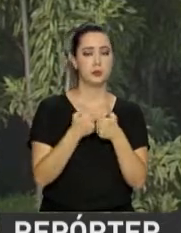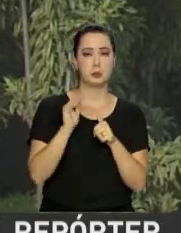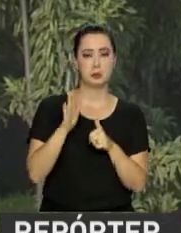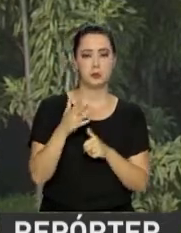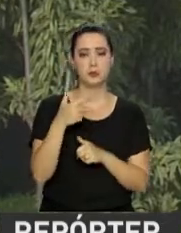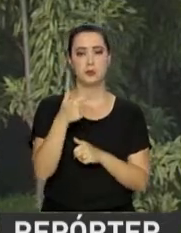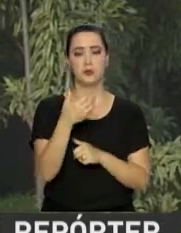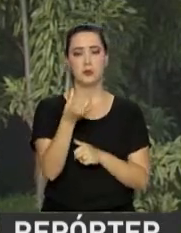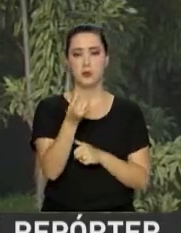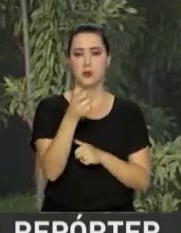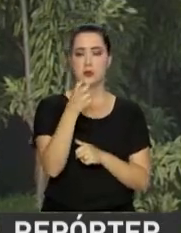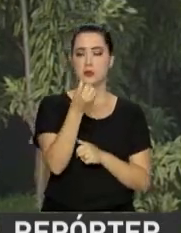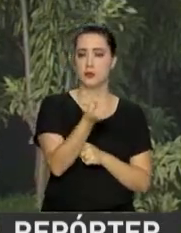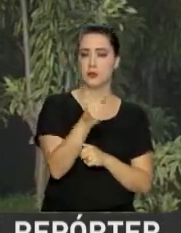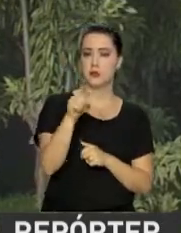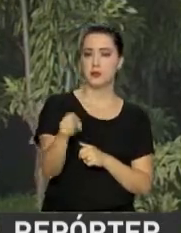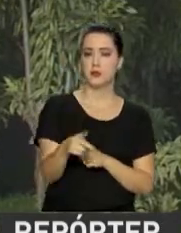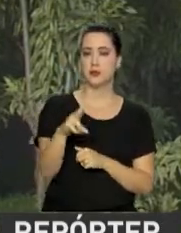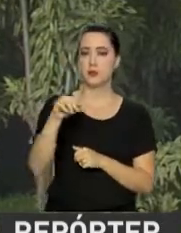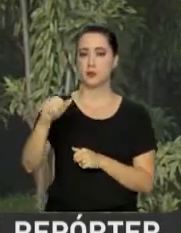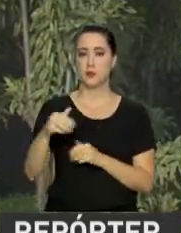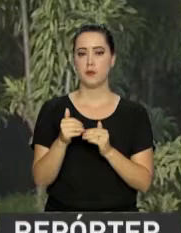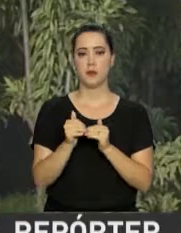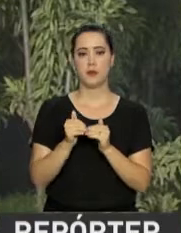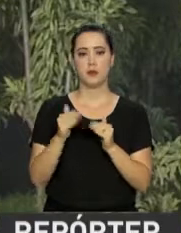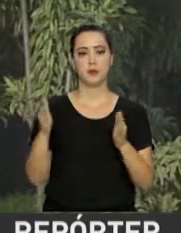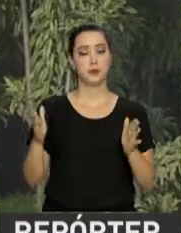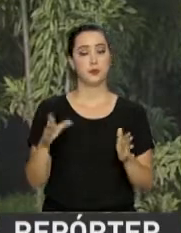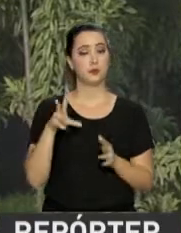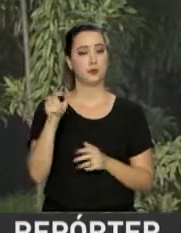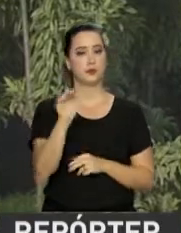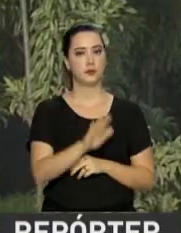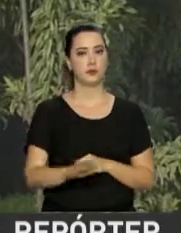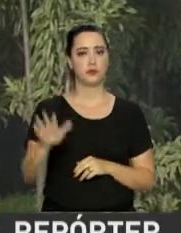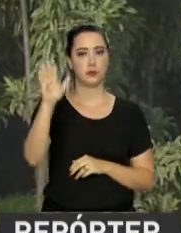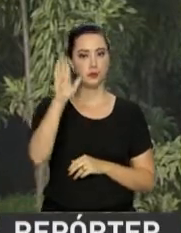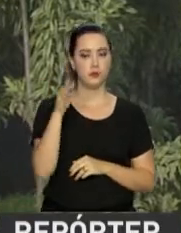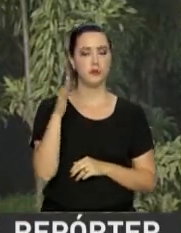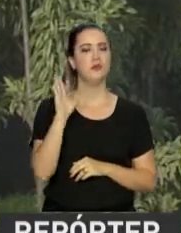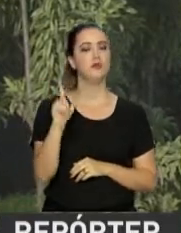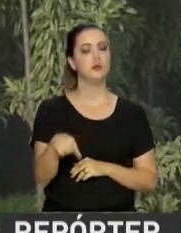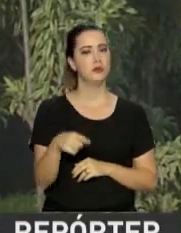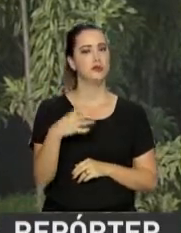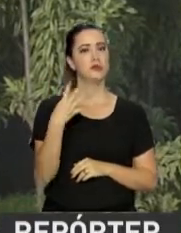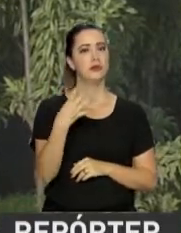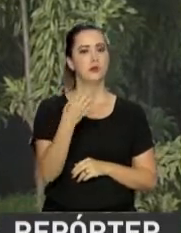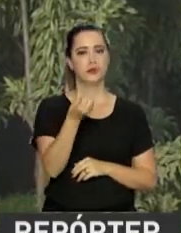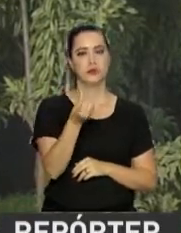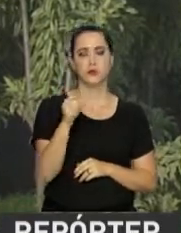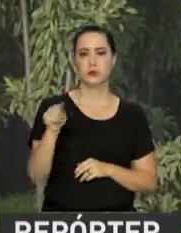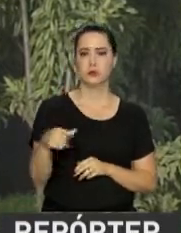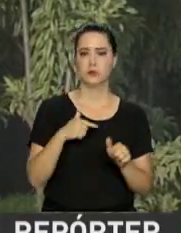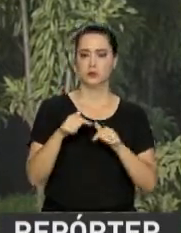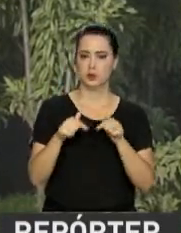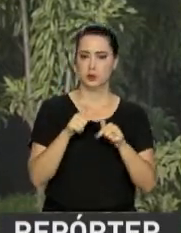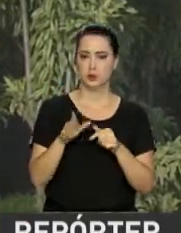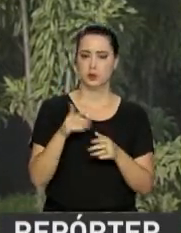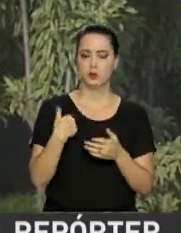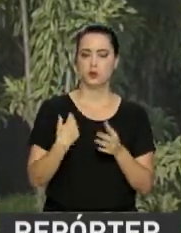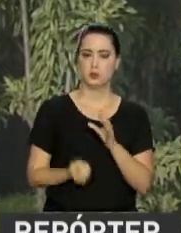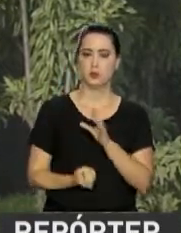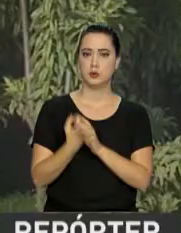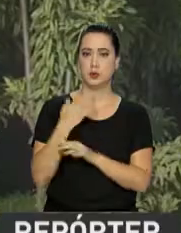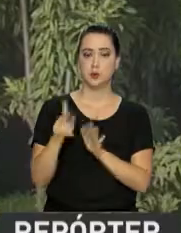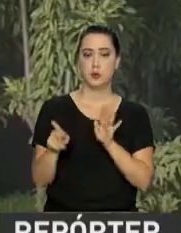aproximadamente 66 mil vagas foram abertas em todo o país, sendo 46 mil empregos